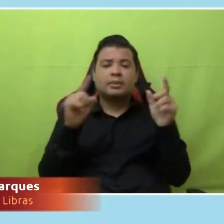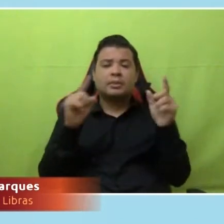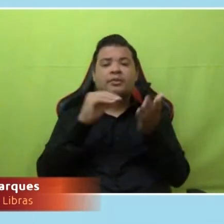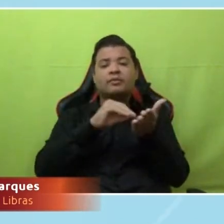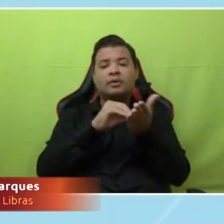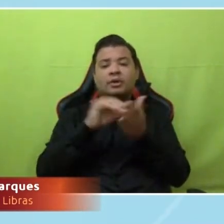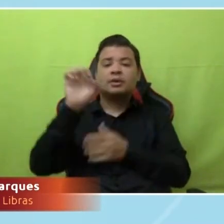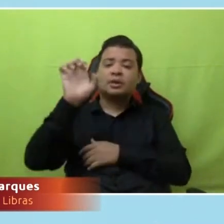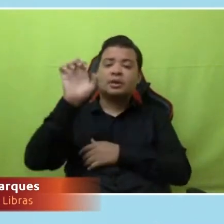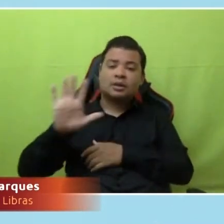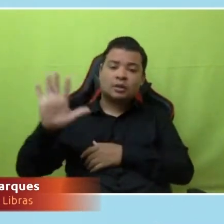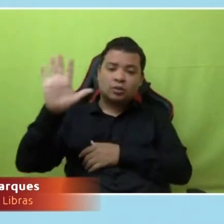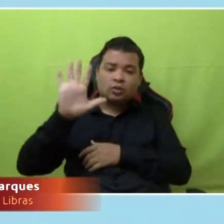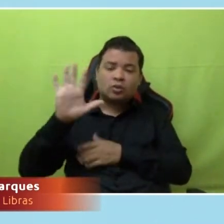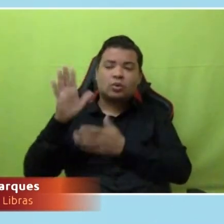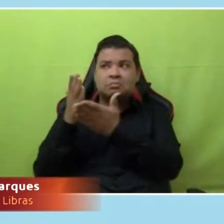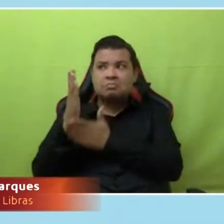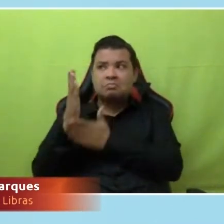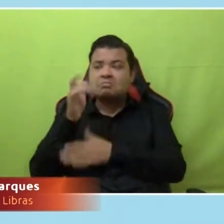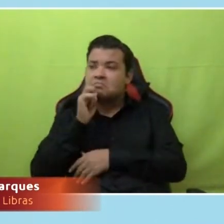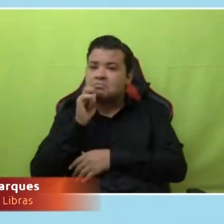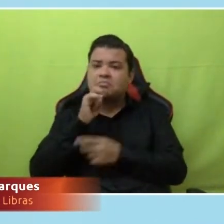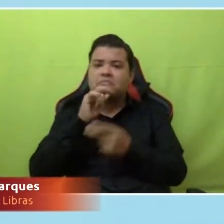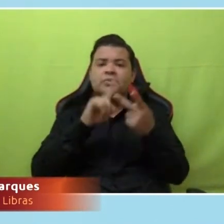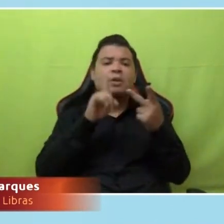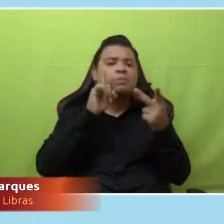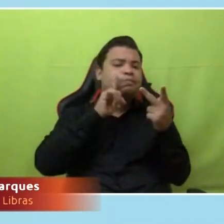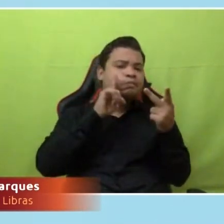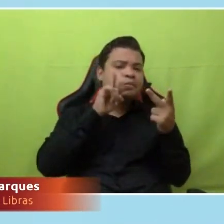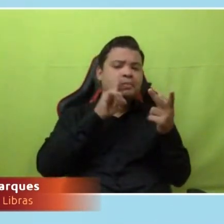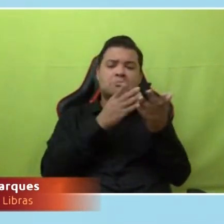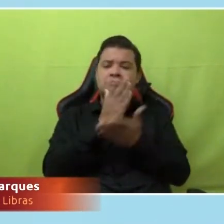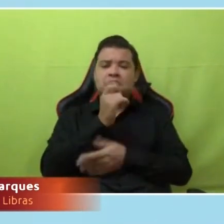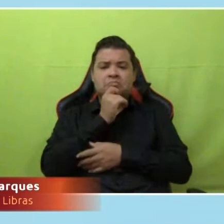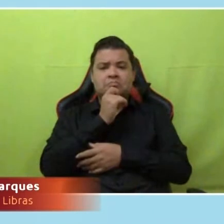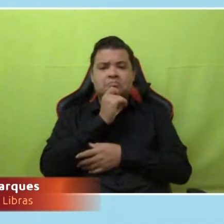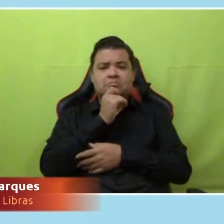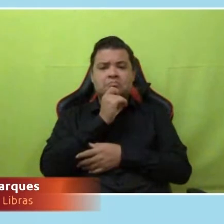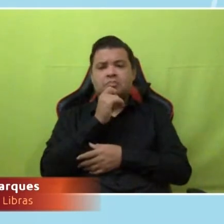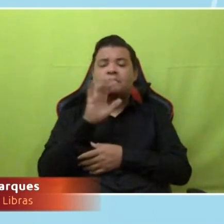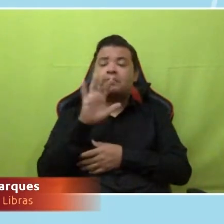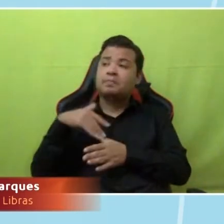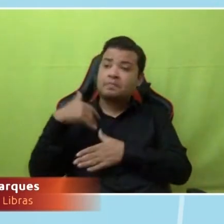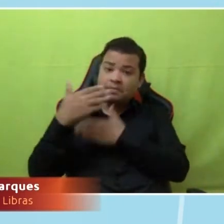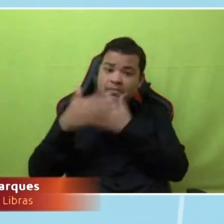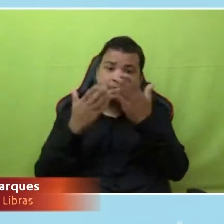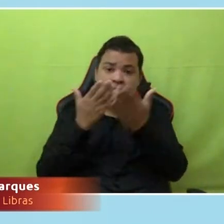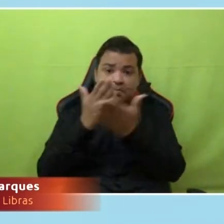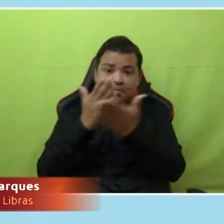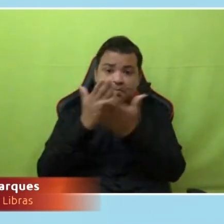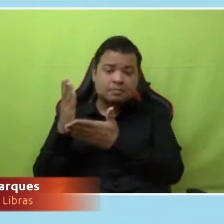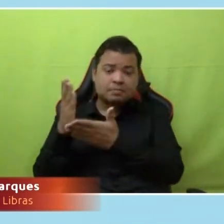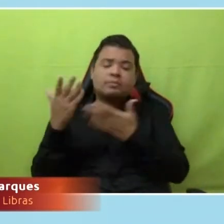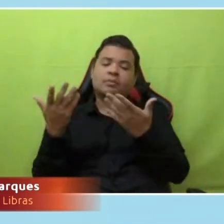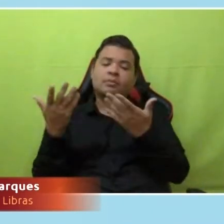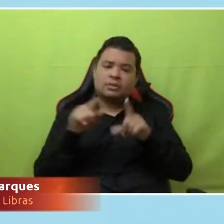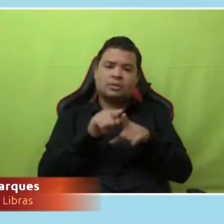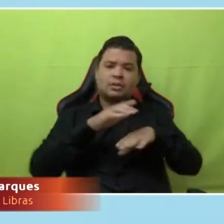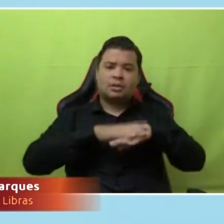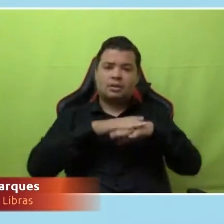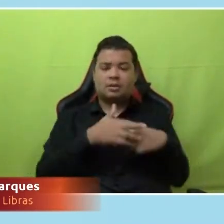foi aprovado ainda nos Estados Unidos, com o FDA, e depois, certamente, com todo o papel que a Anvisa tem no nosso